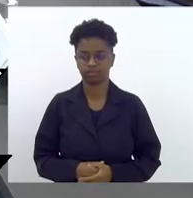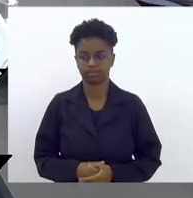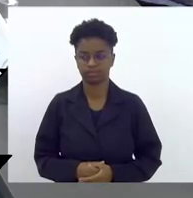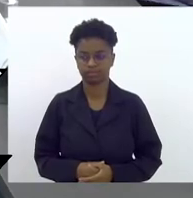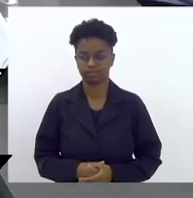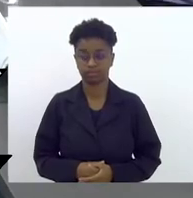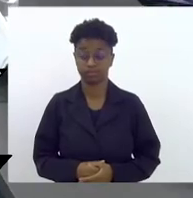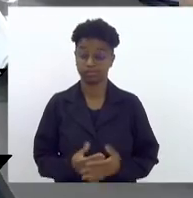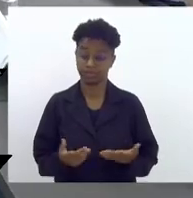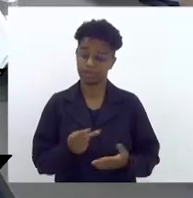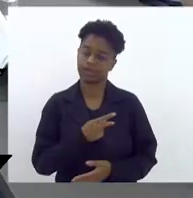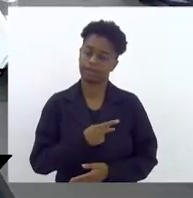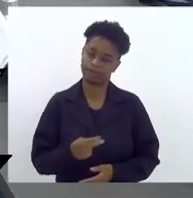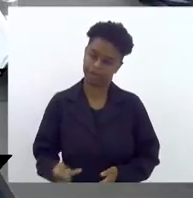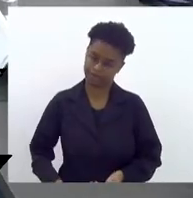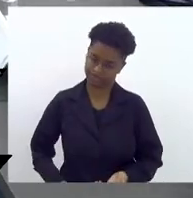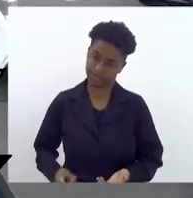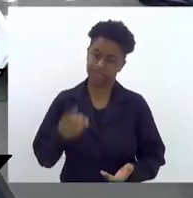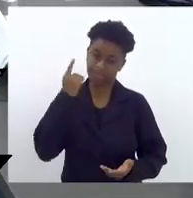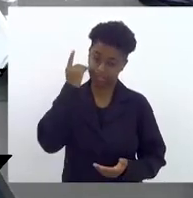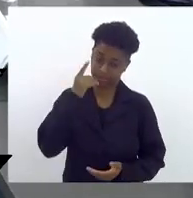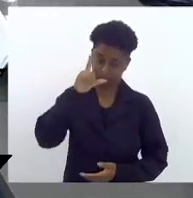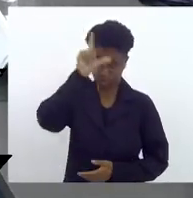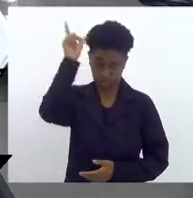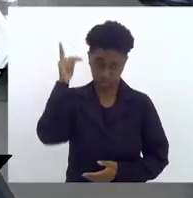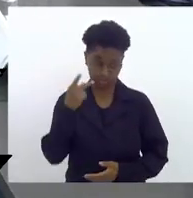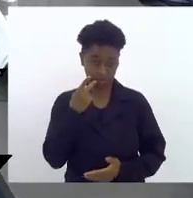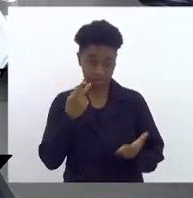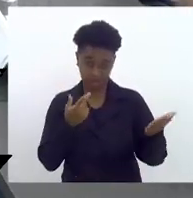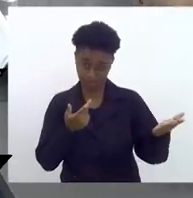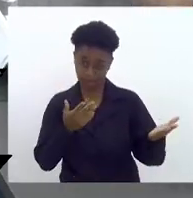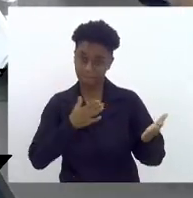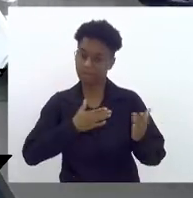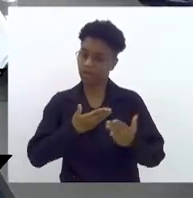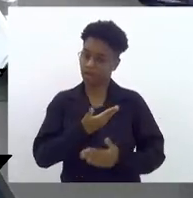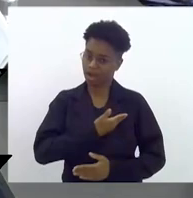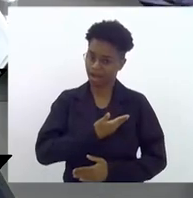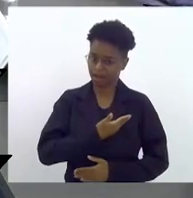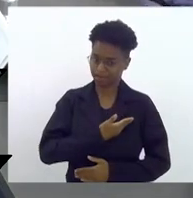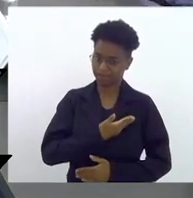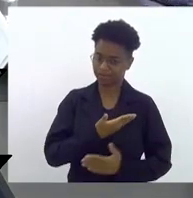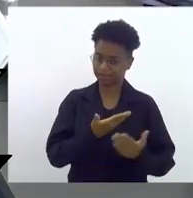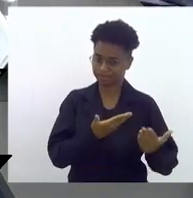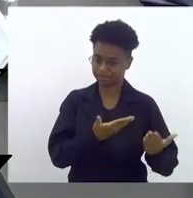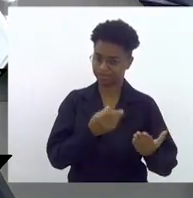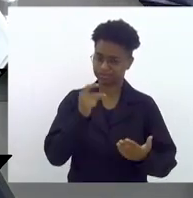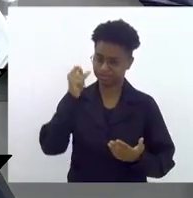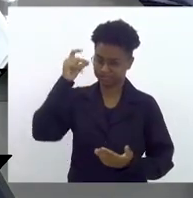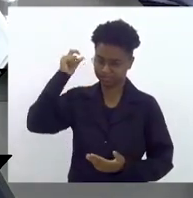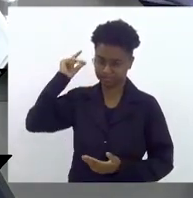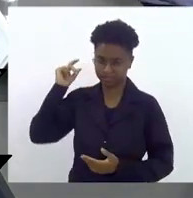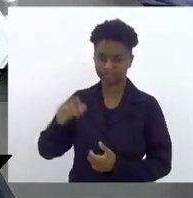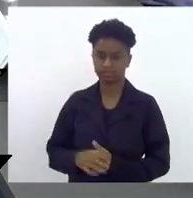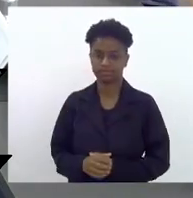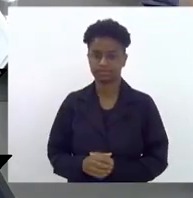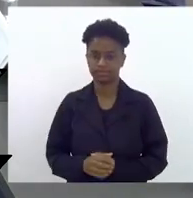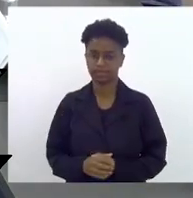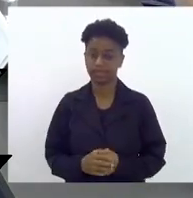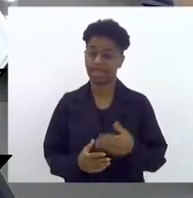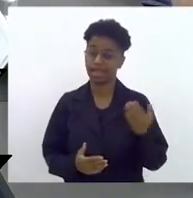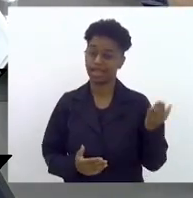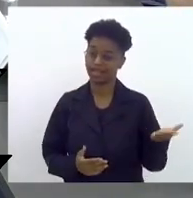senhor presidente o Deputado Luiz Paulo meu parceiro civil antigo ele